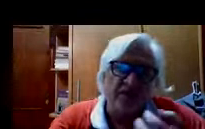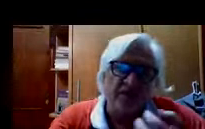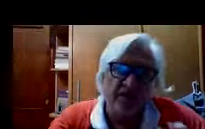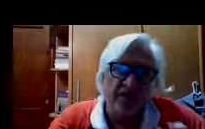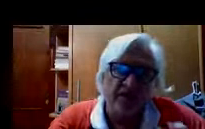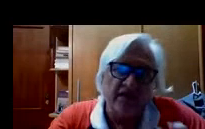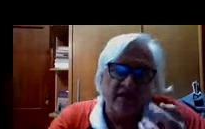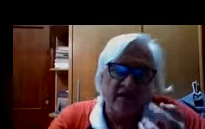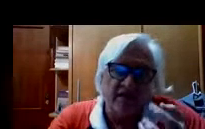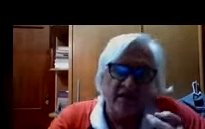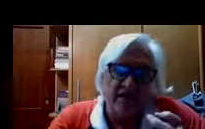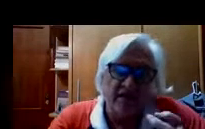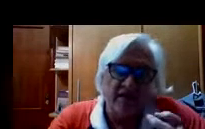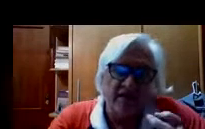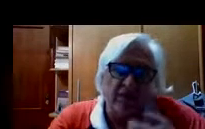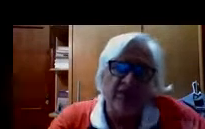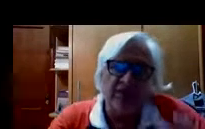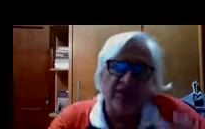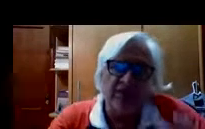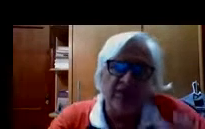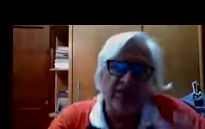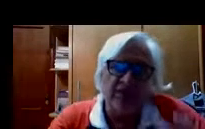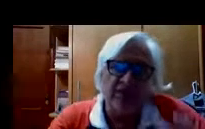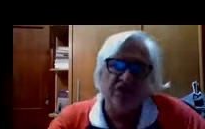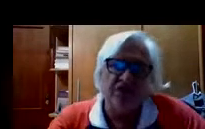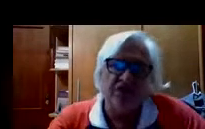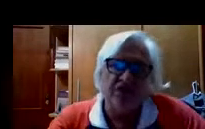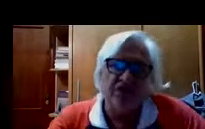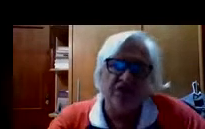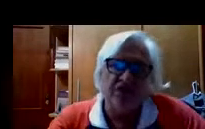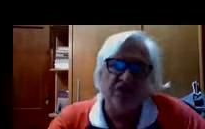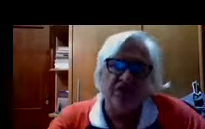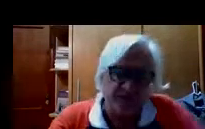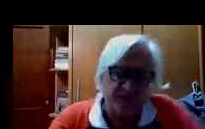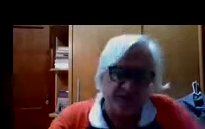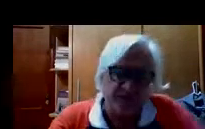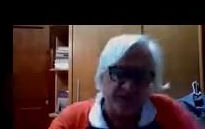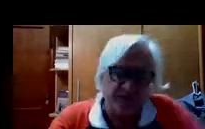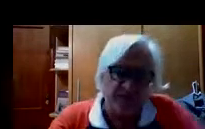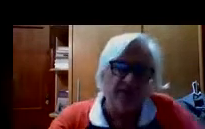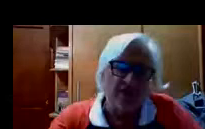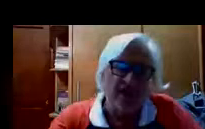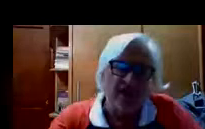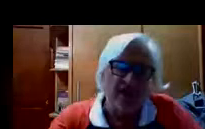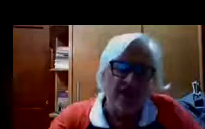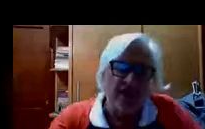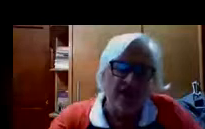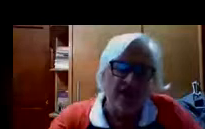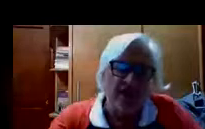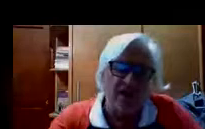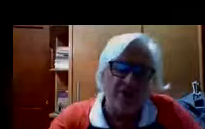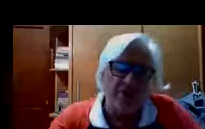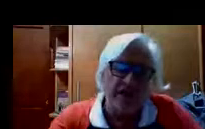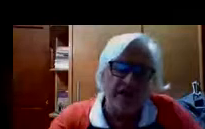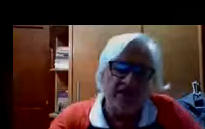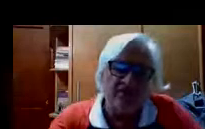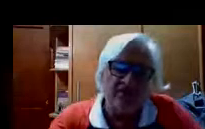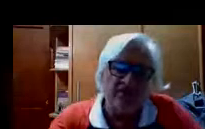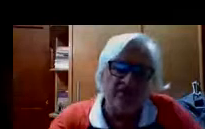na verdade, é uma maneira da gente falar uma propriedade química, que é